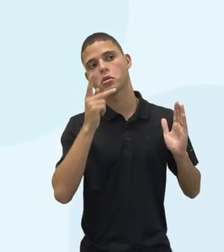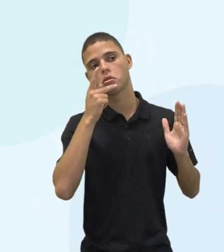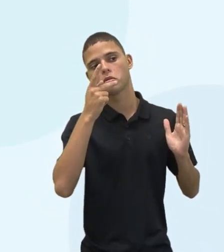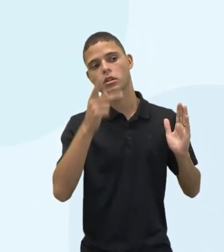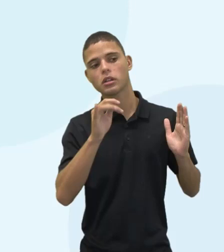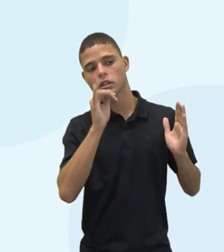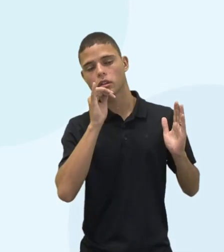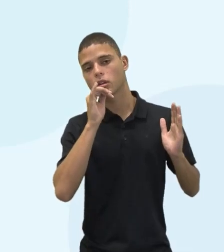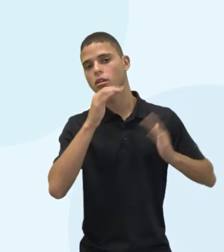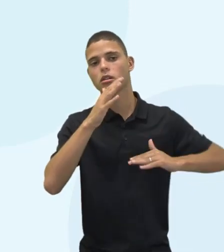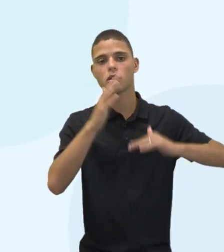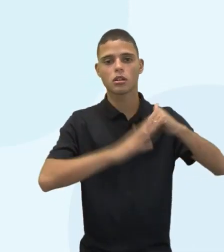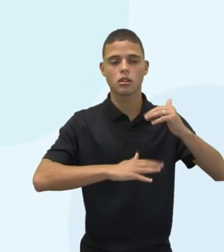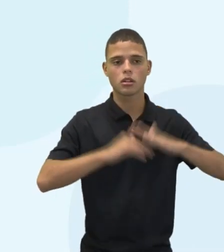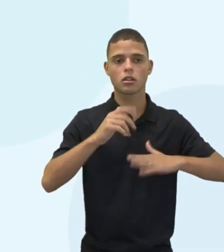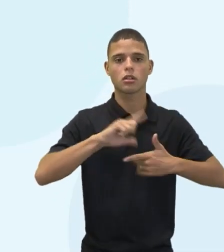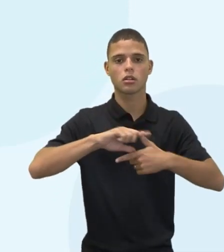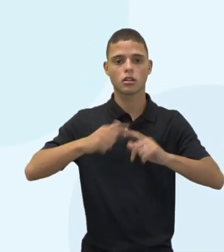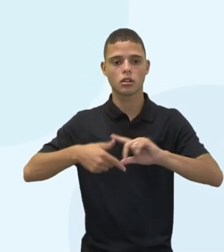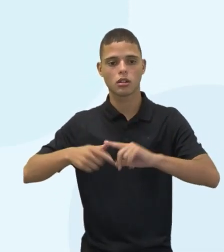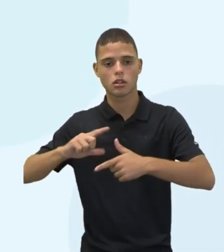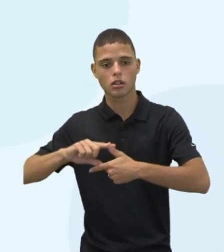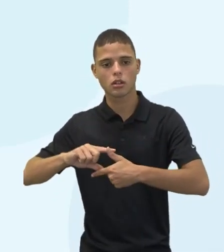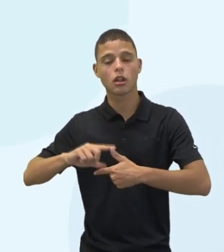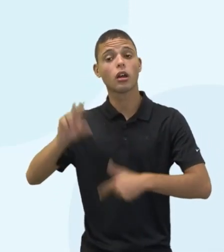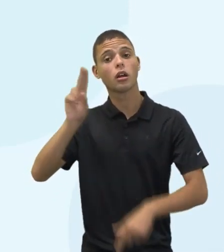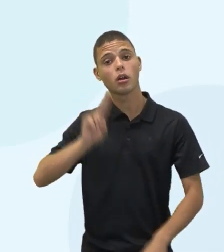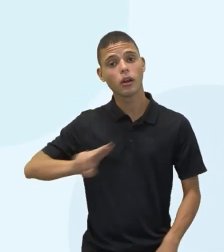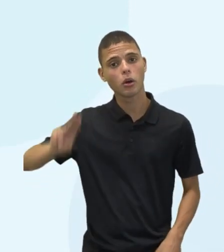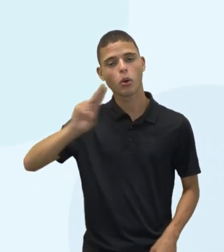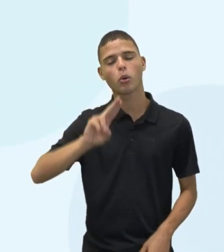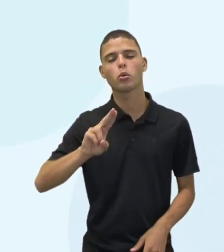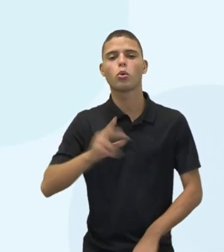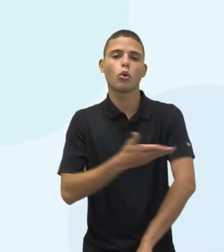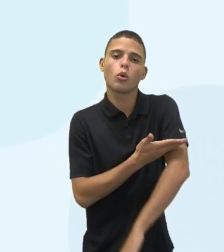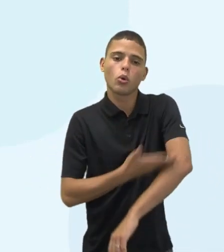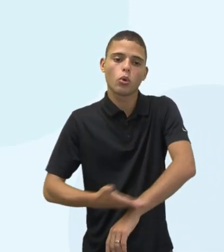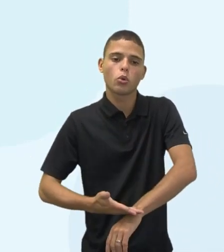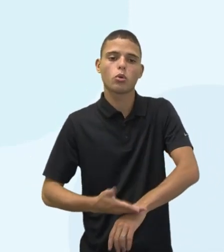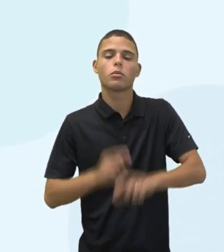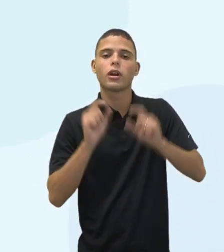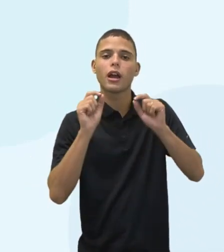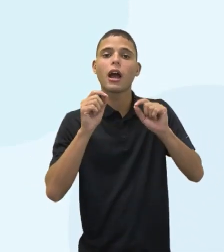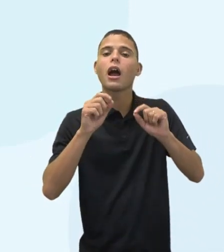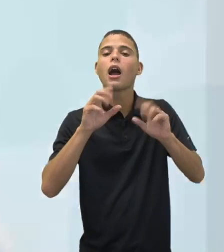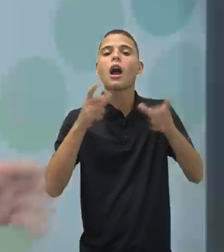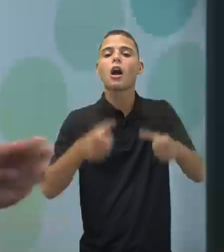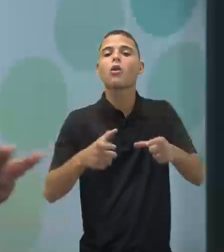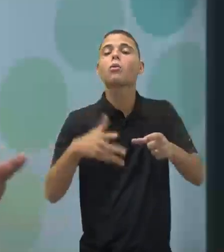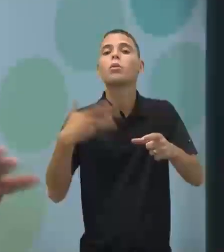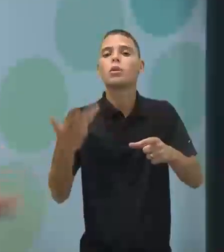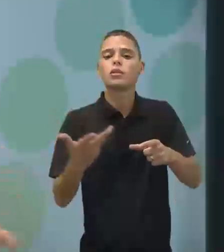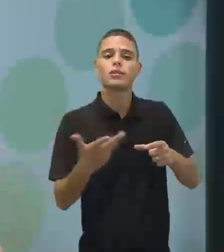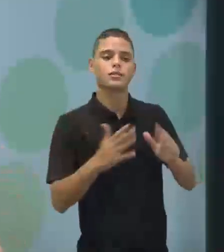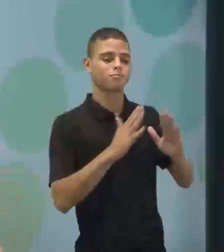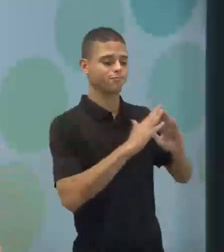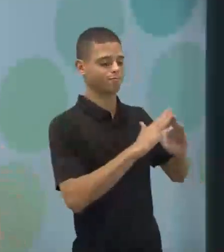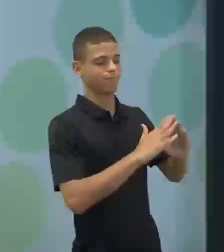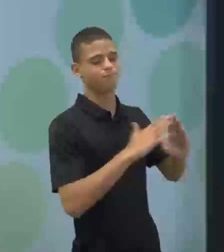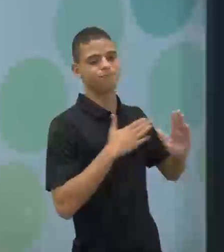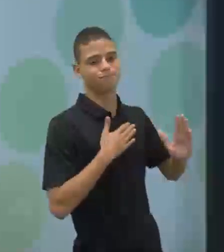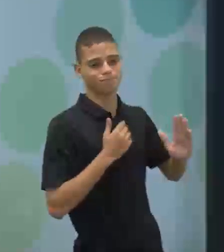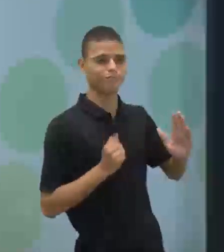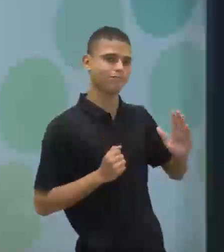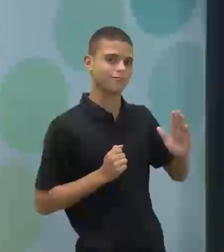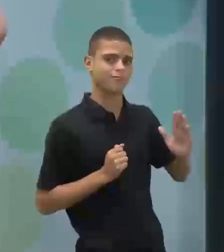essa habilidade geométrica que eu uso muito em casa para mudar móveis de lugar. Eu sou essa pessoa que muda de móvel de lugar de mês em mês,